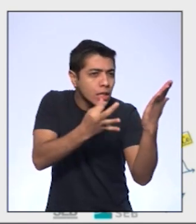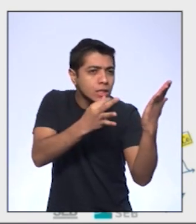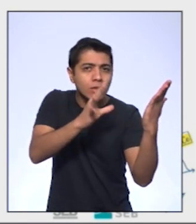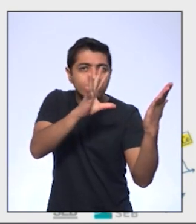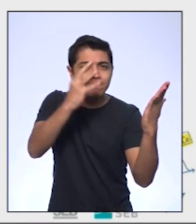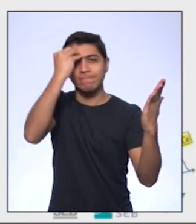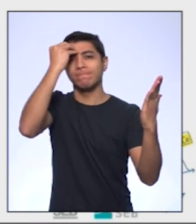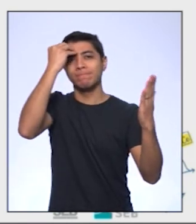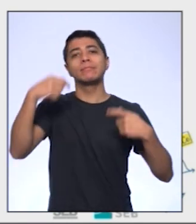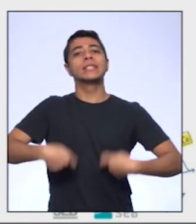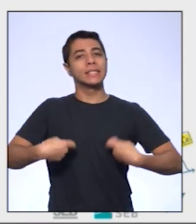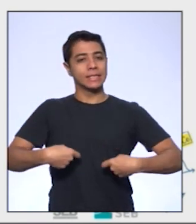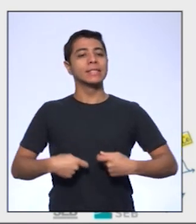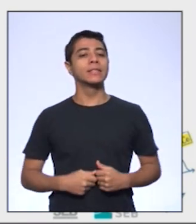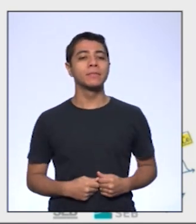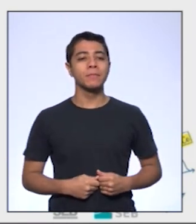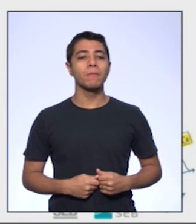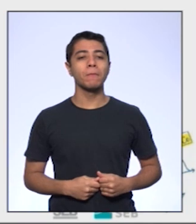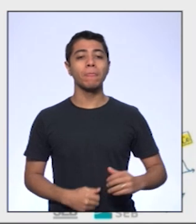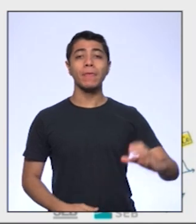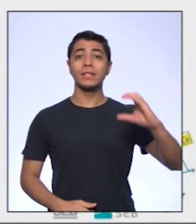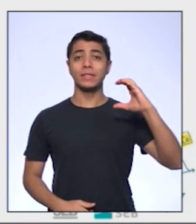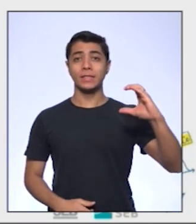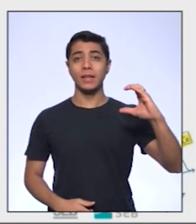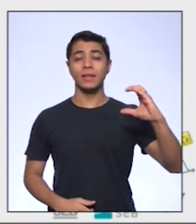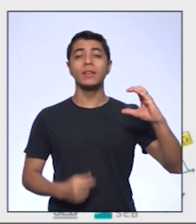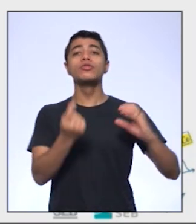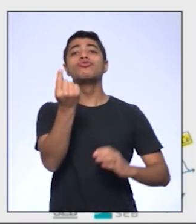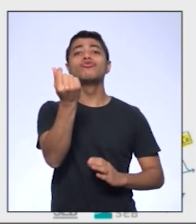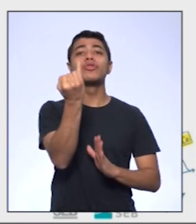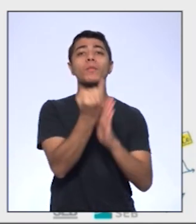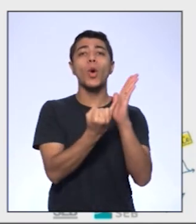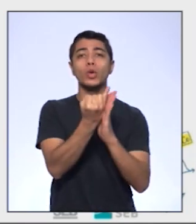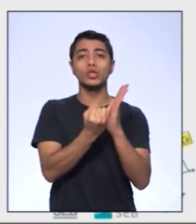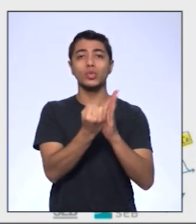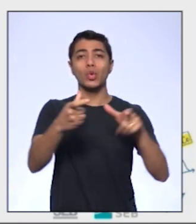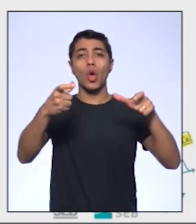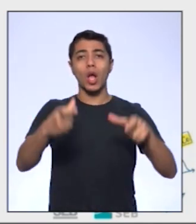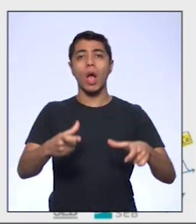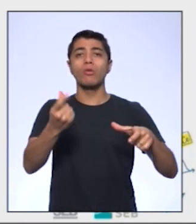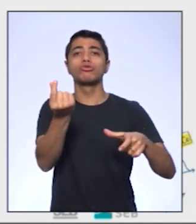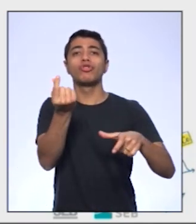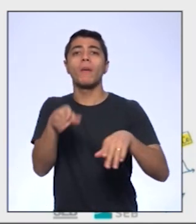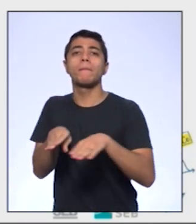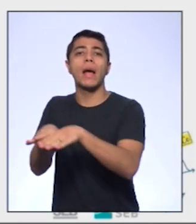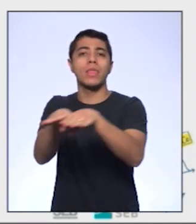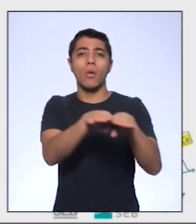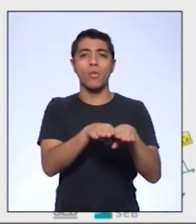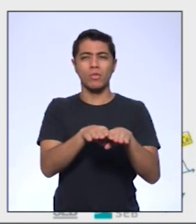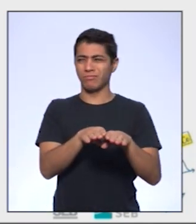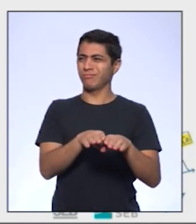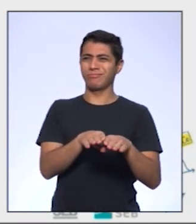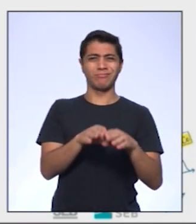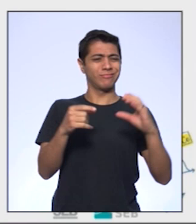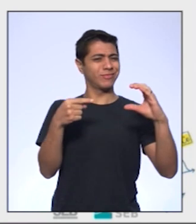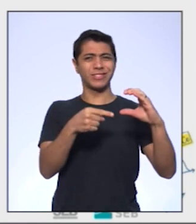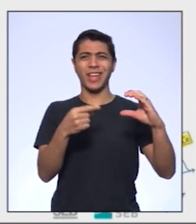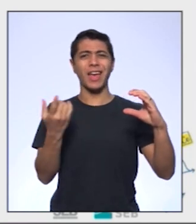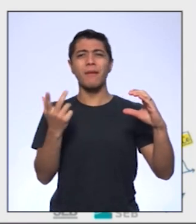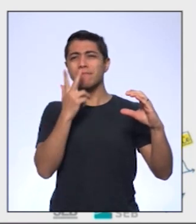C, padronização dos impostos locais. Ninguém falou disso. Nada a ver se essa C aí usa droga.